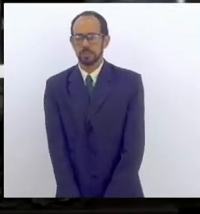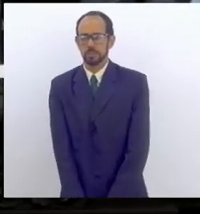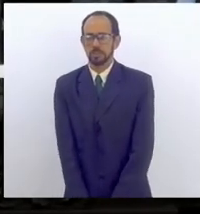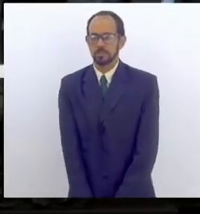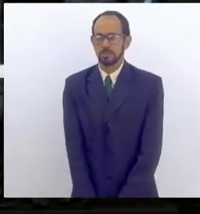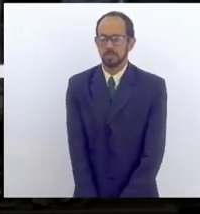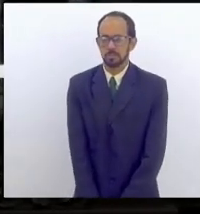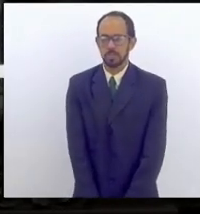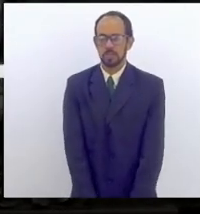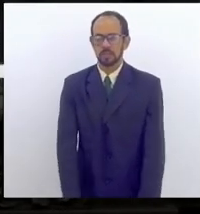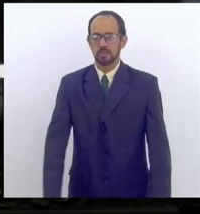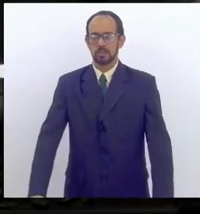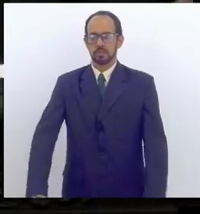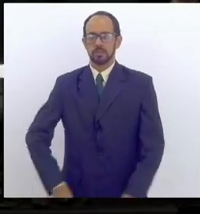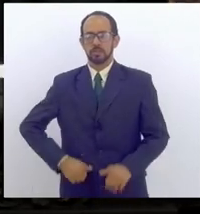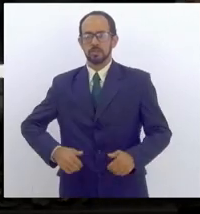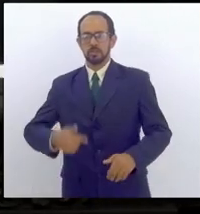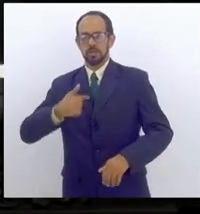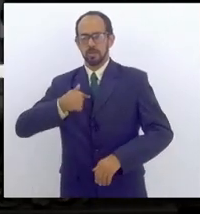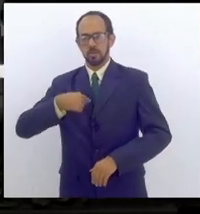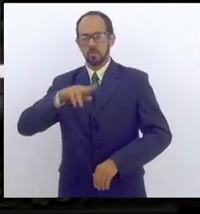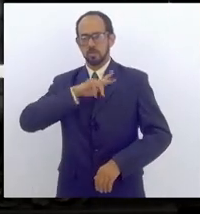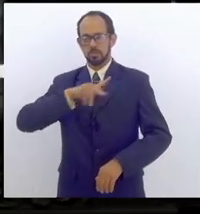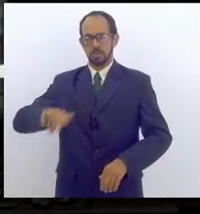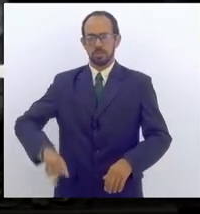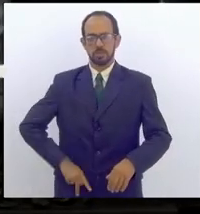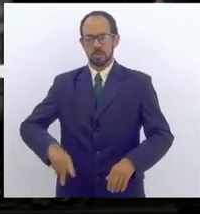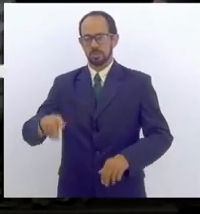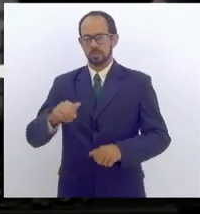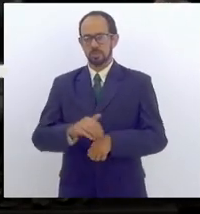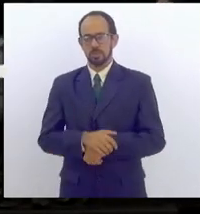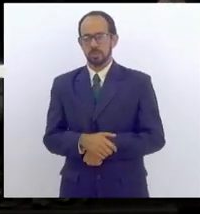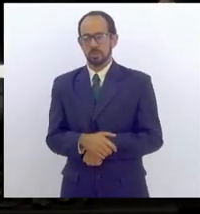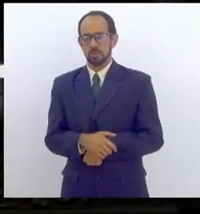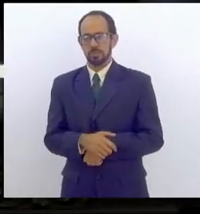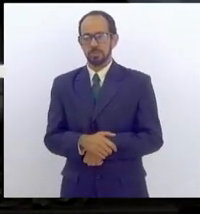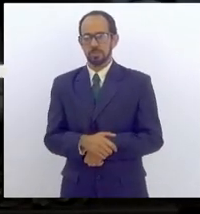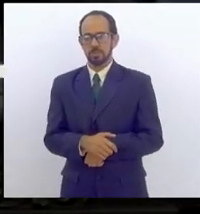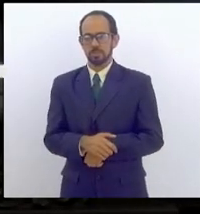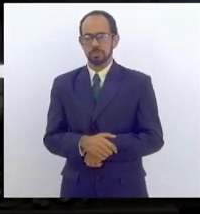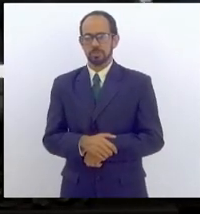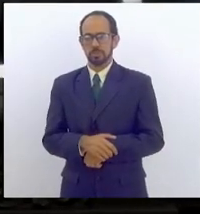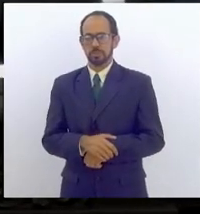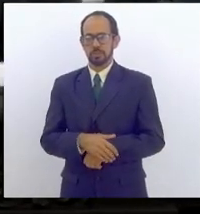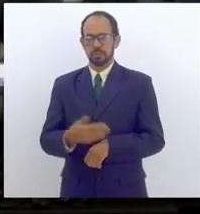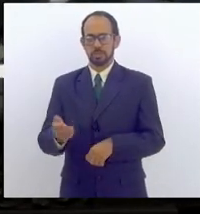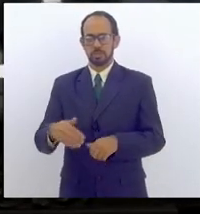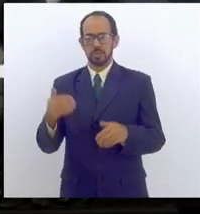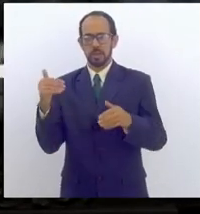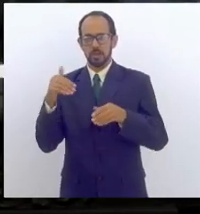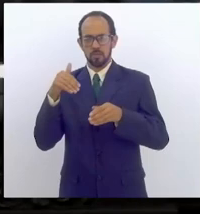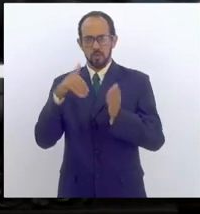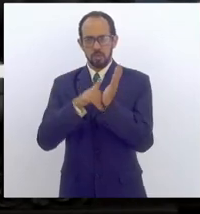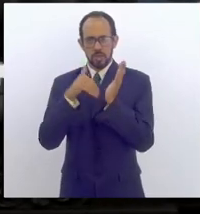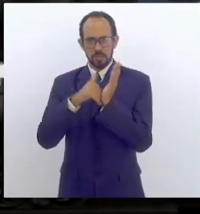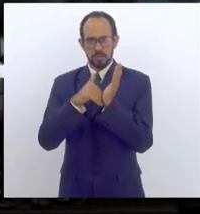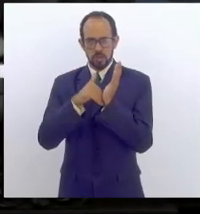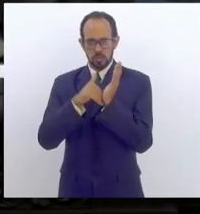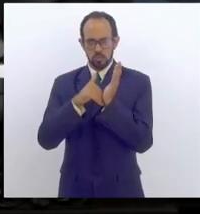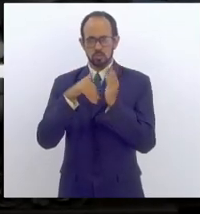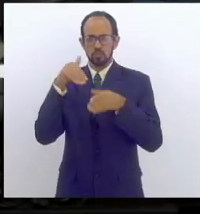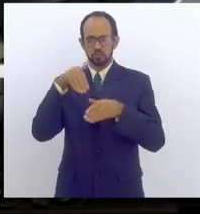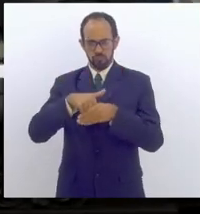Então, como presidente, eu tenho que dizer que a votação secreta que a gente fez foi